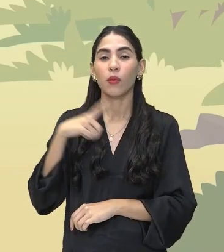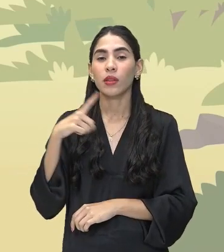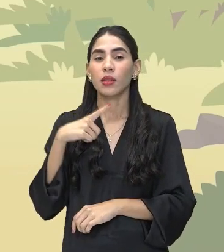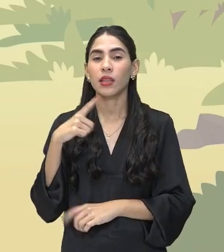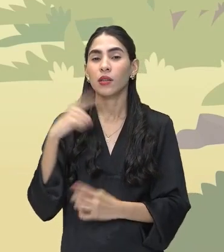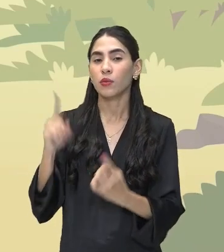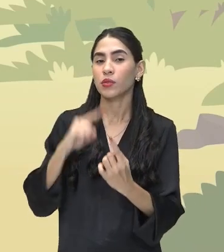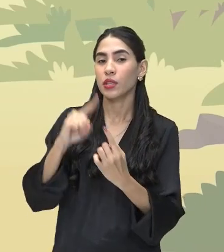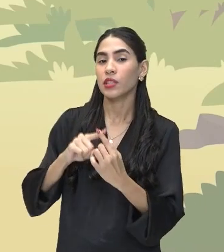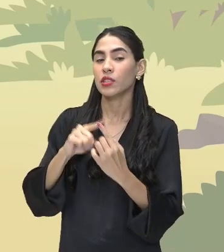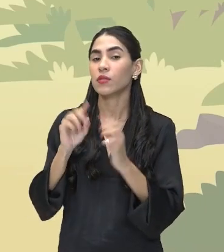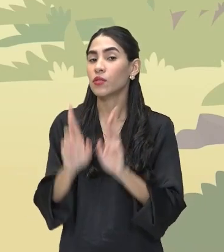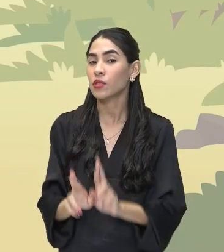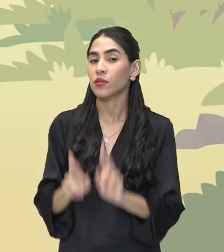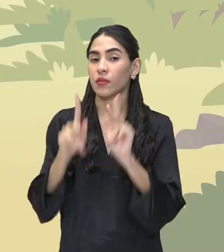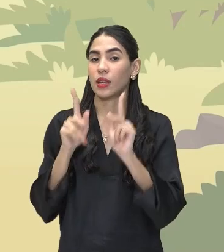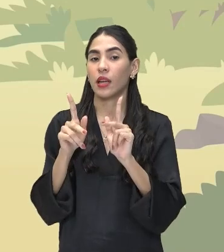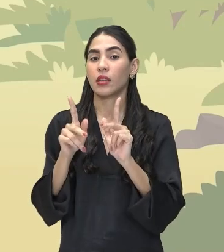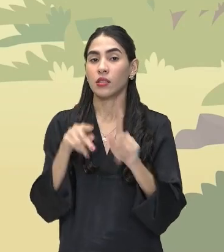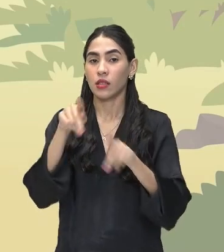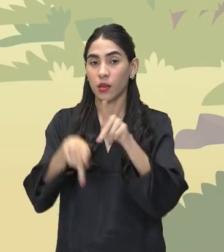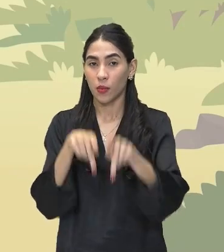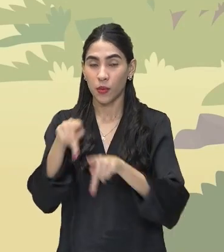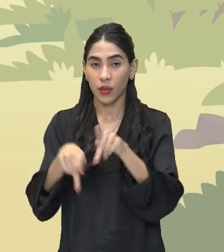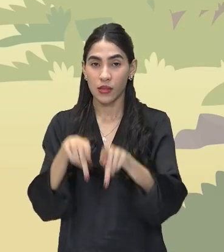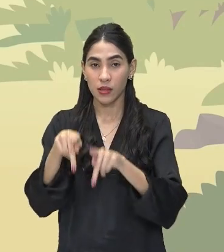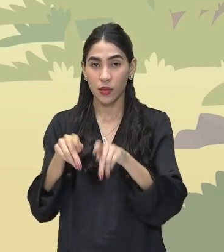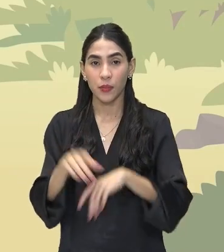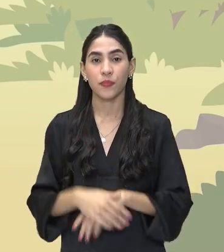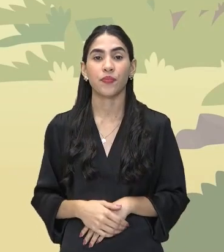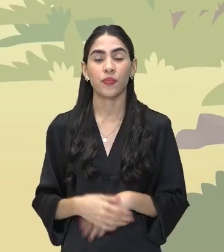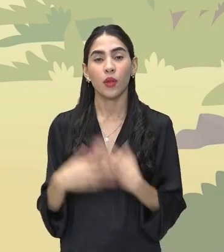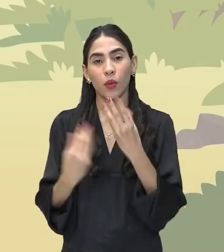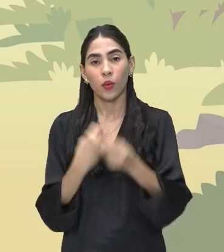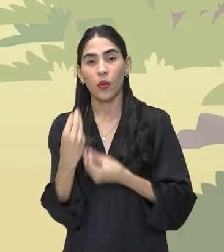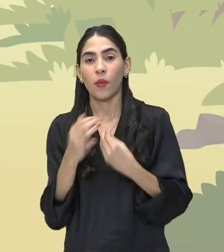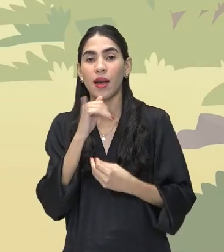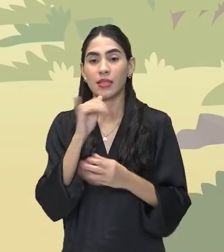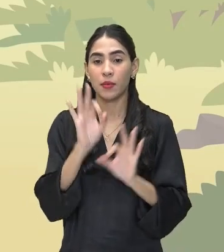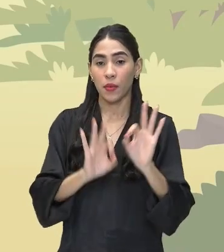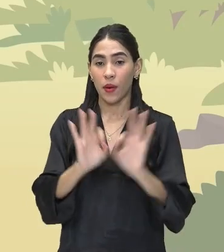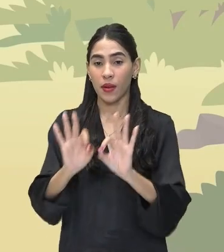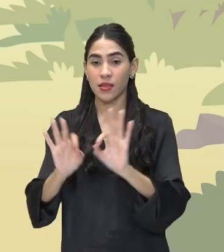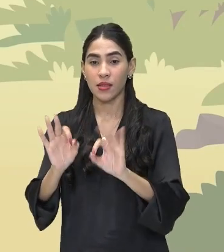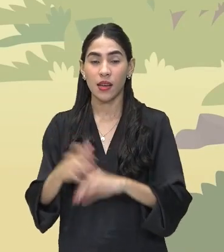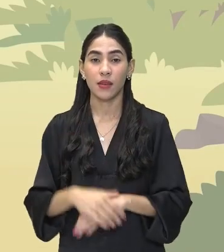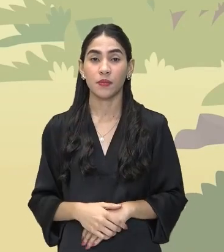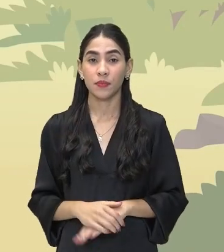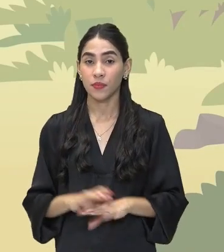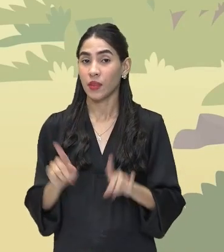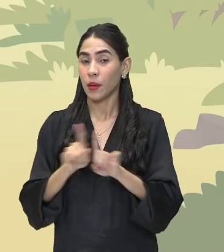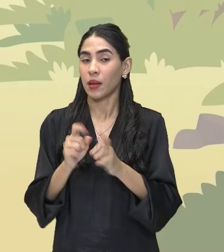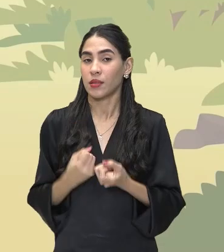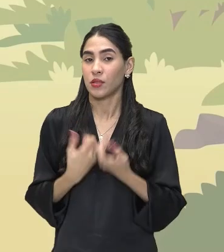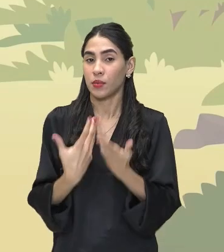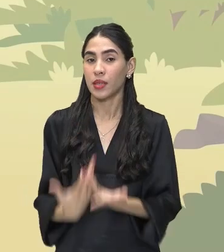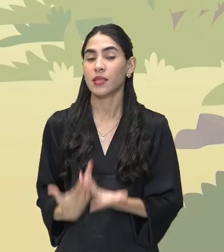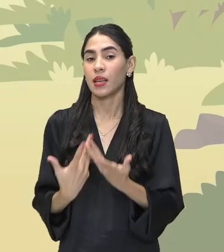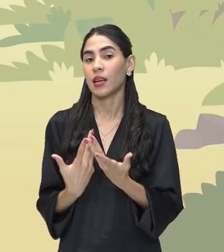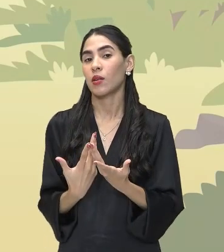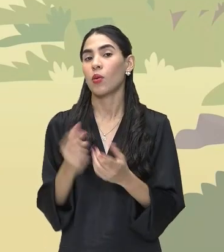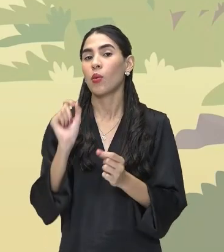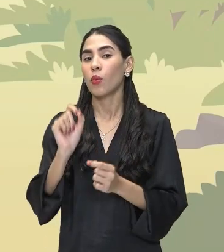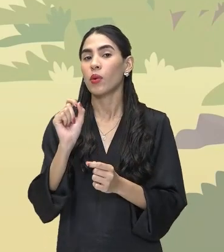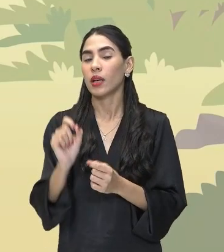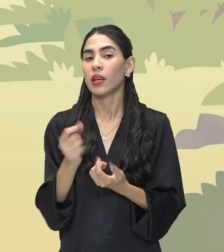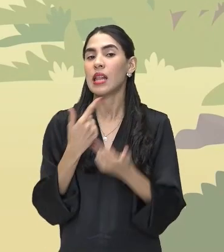formas distintas da população se organizar e expressar suas demandas.